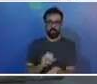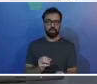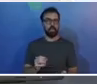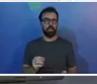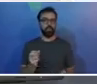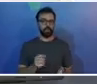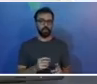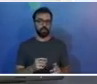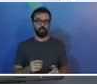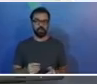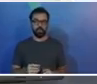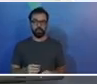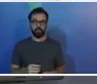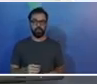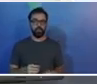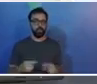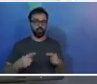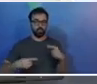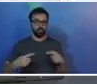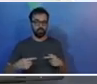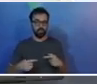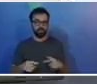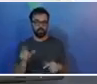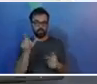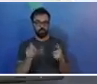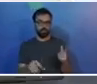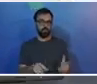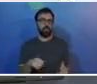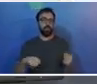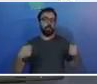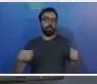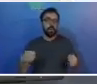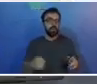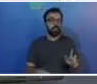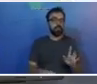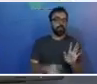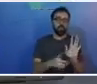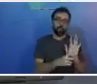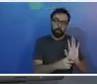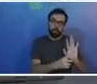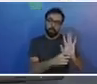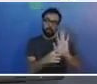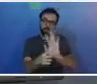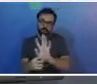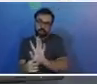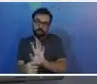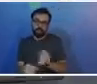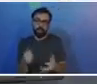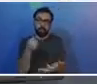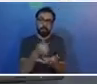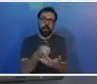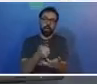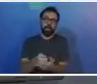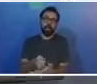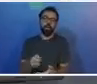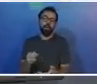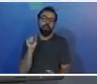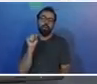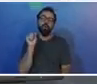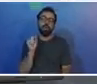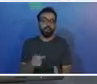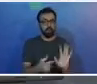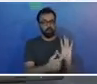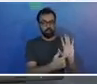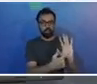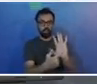meu pai e minha mãe quiser saber quanto o nosso Poder Executivo, o que ele fez com o dinheiro, consegue? Sim.